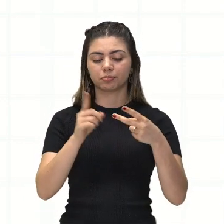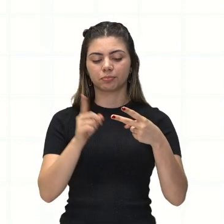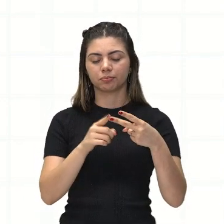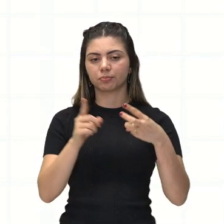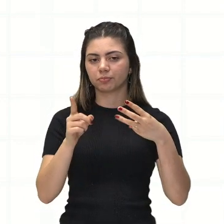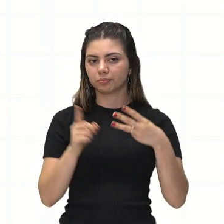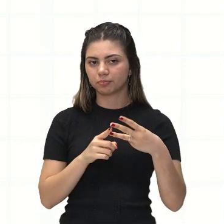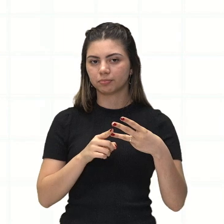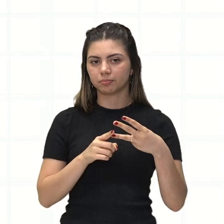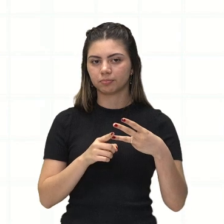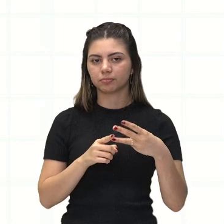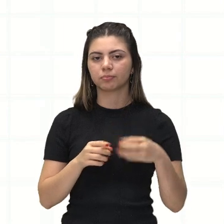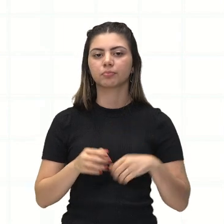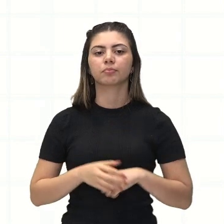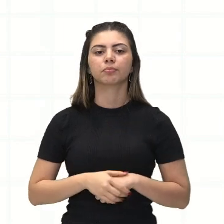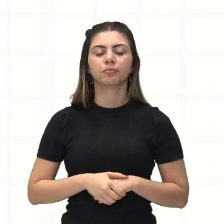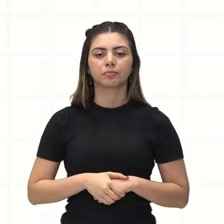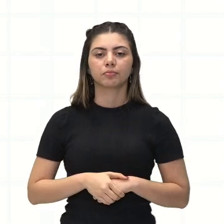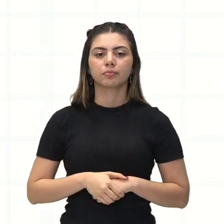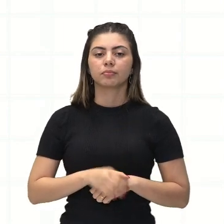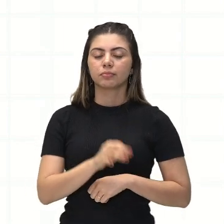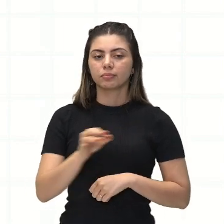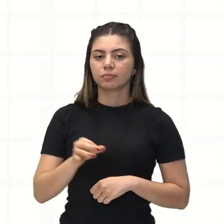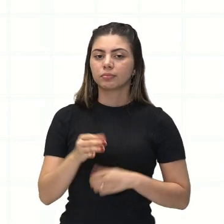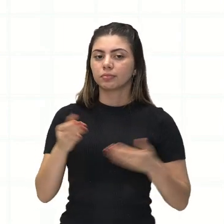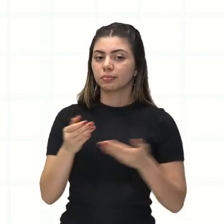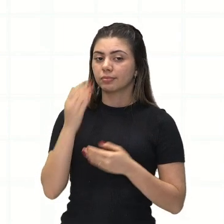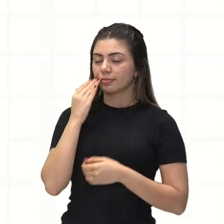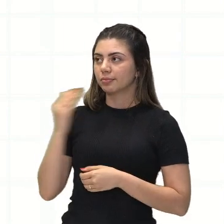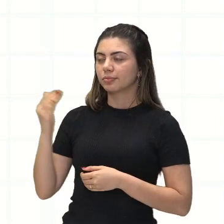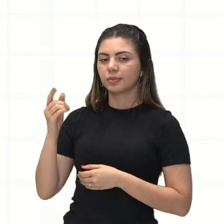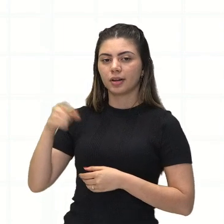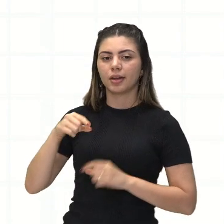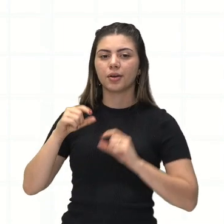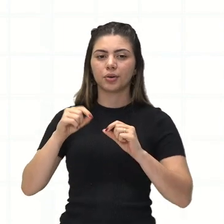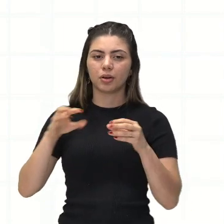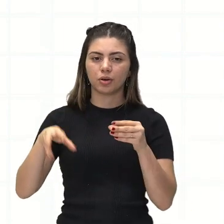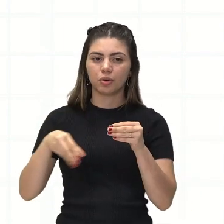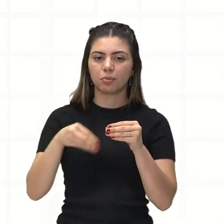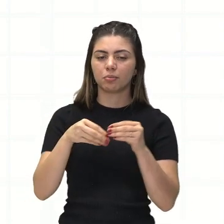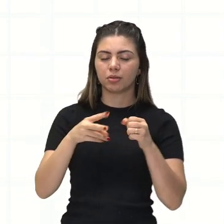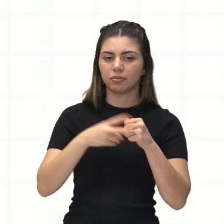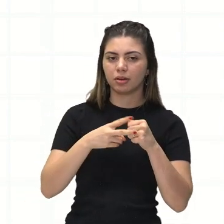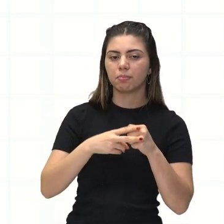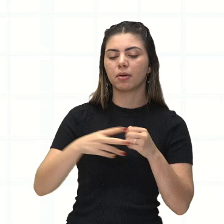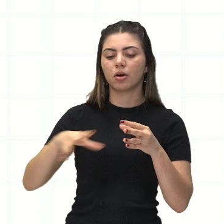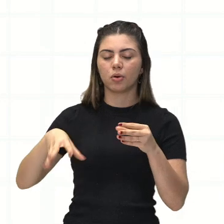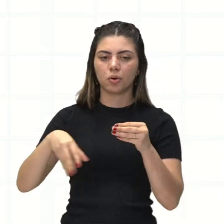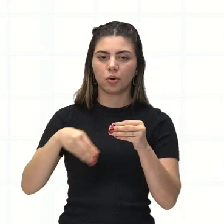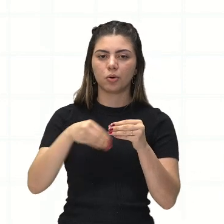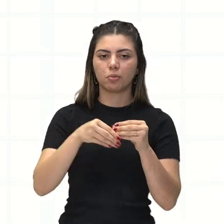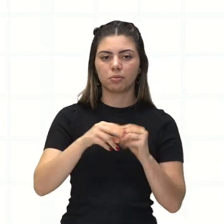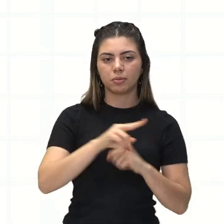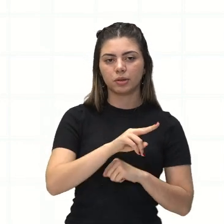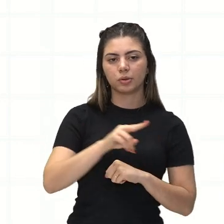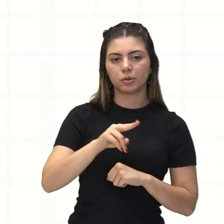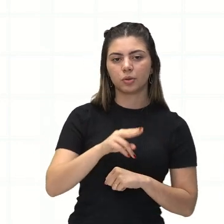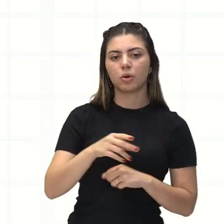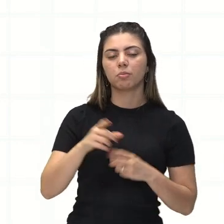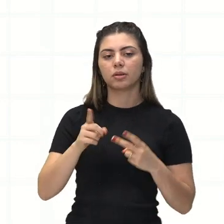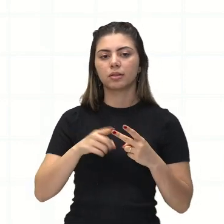nominal, termos integrantes da oração, complemento verbal, complemento nominal, agente da passiva